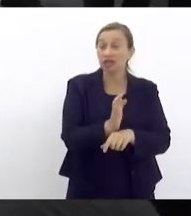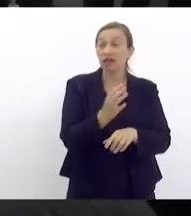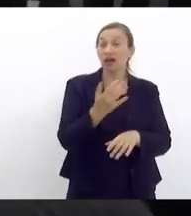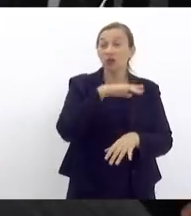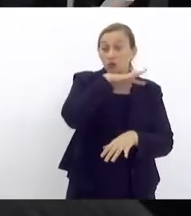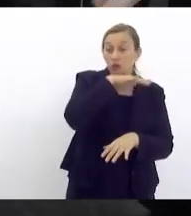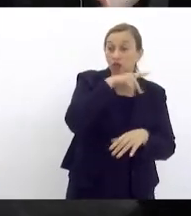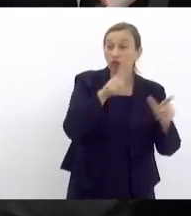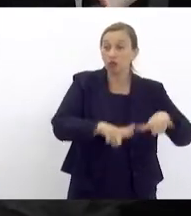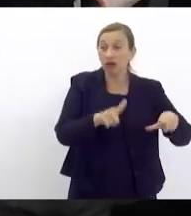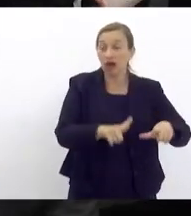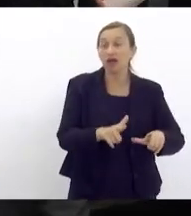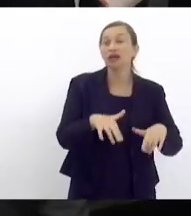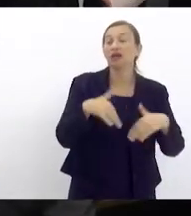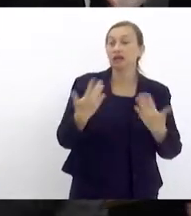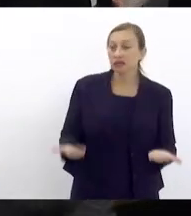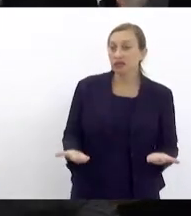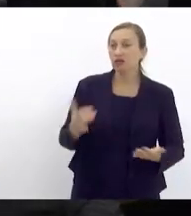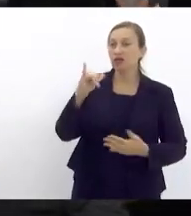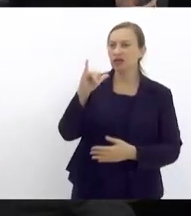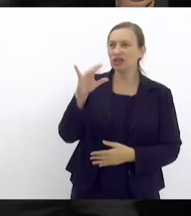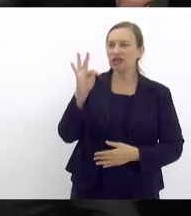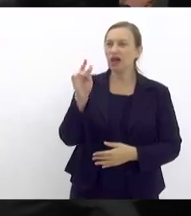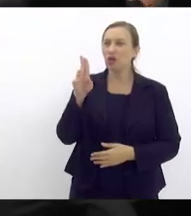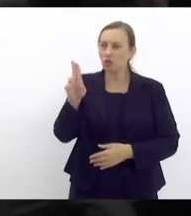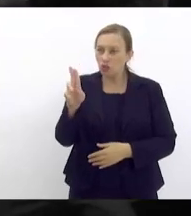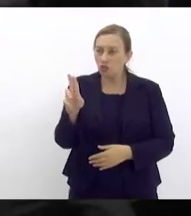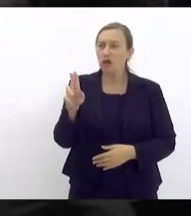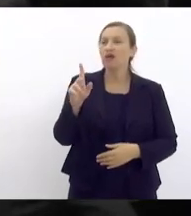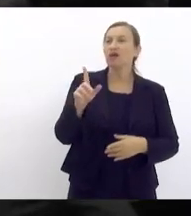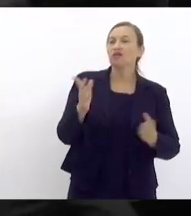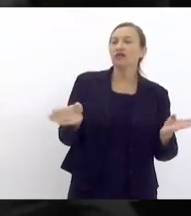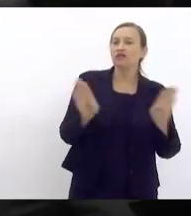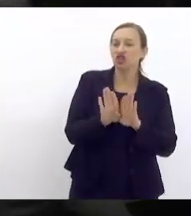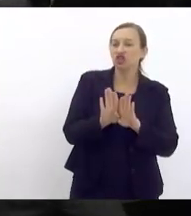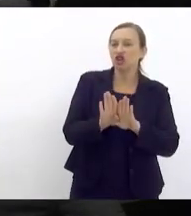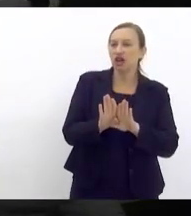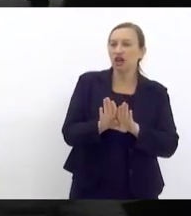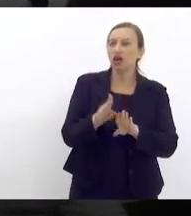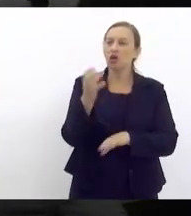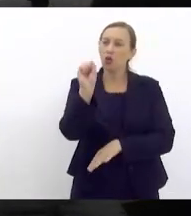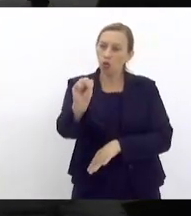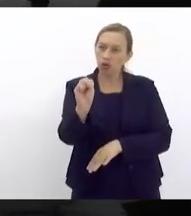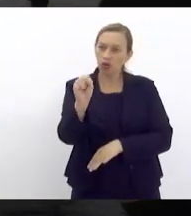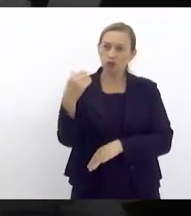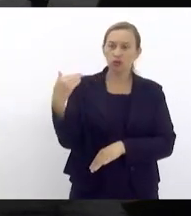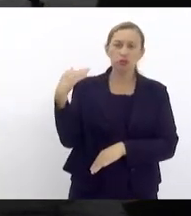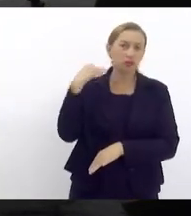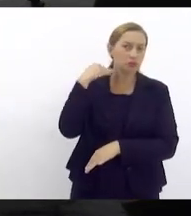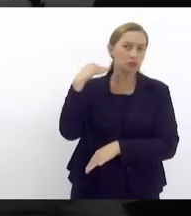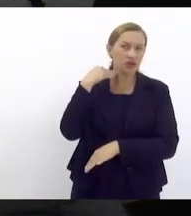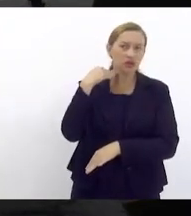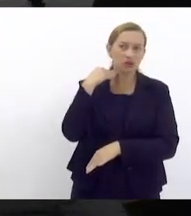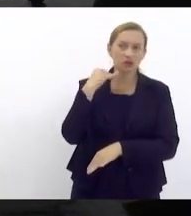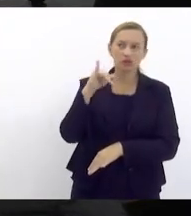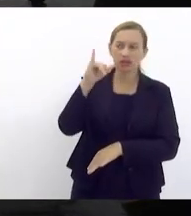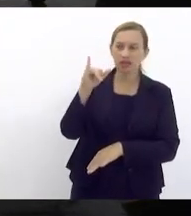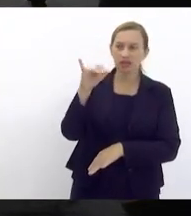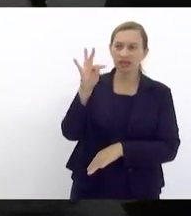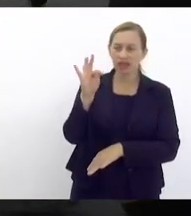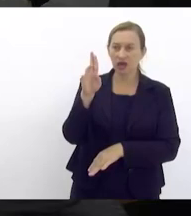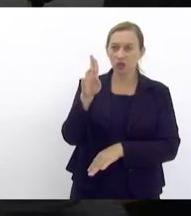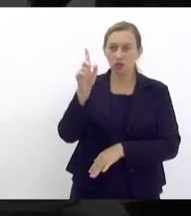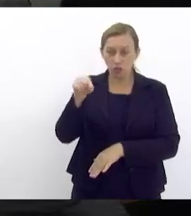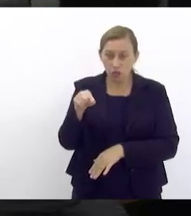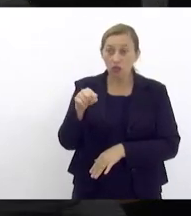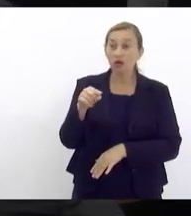então ao todo o Itaú vai fechar muita agências bancárias Inclusive a única em funcionamento na Ilha de Paquetá